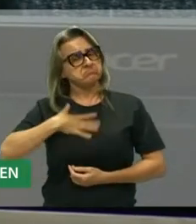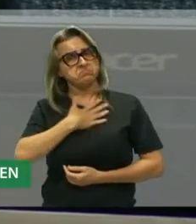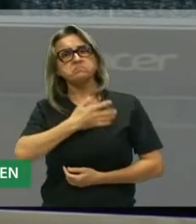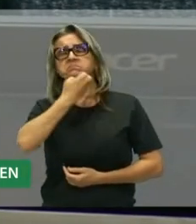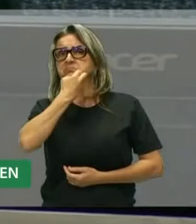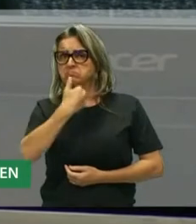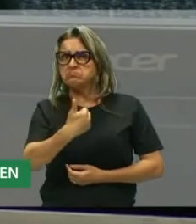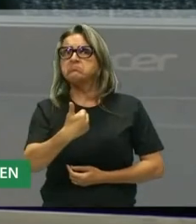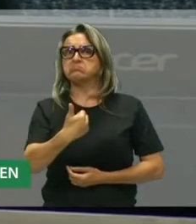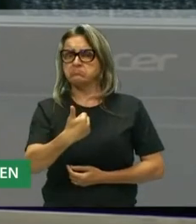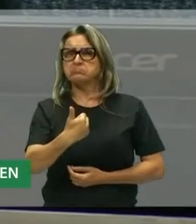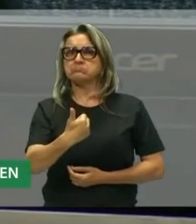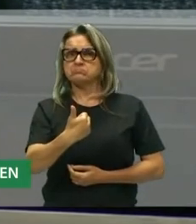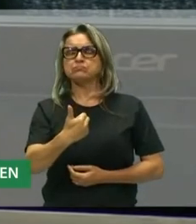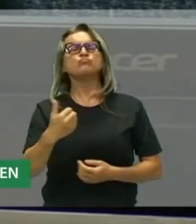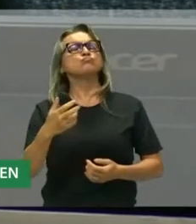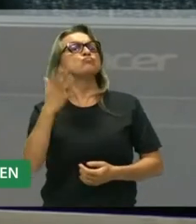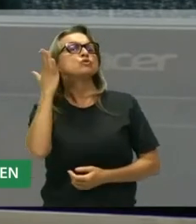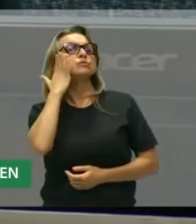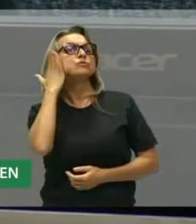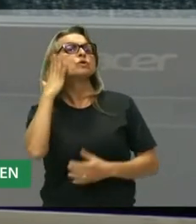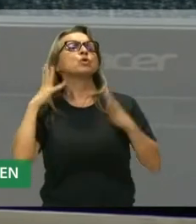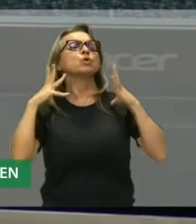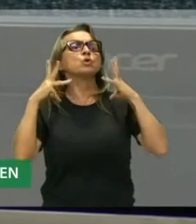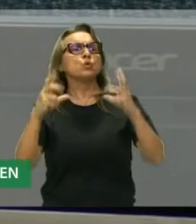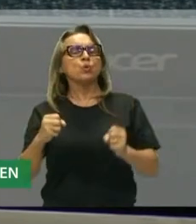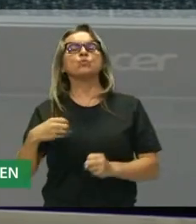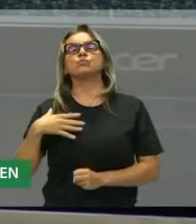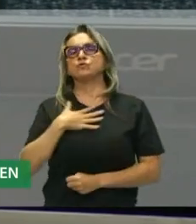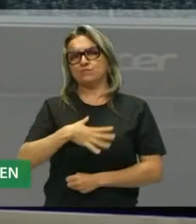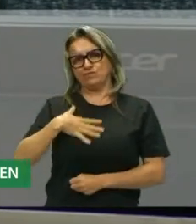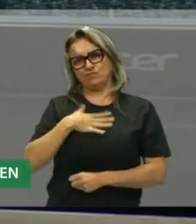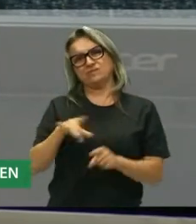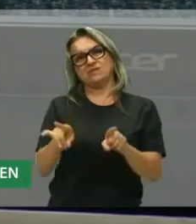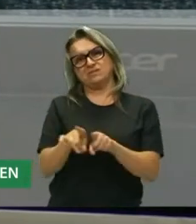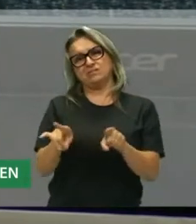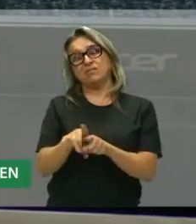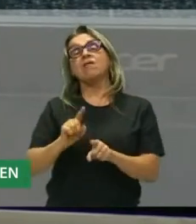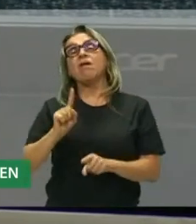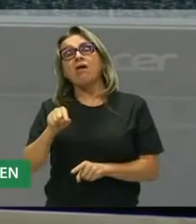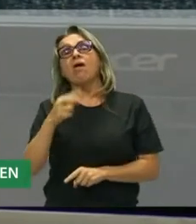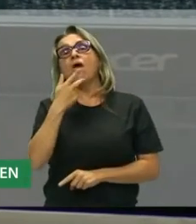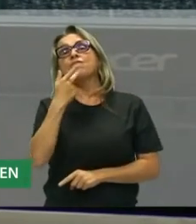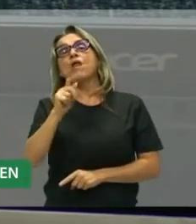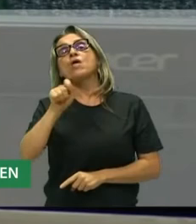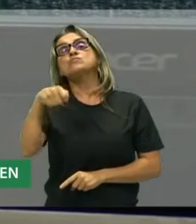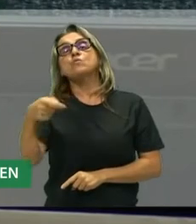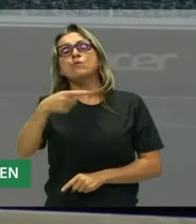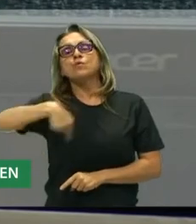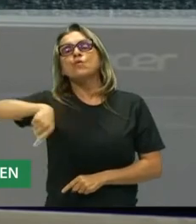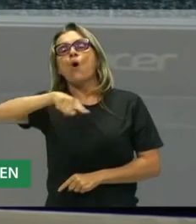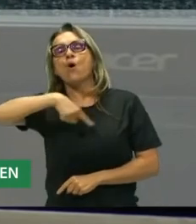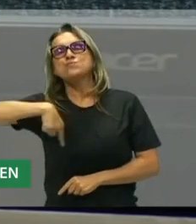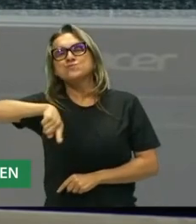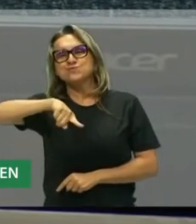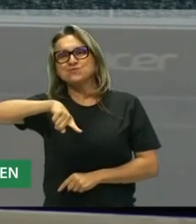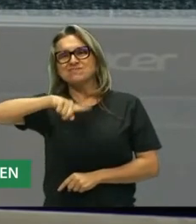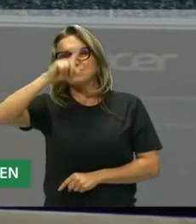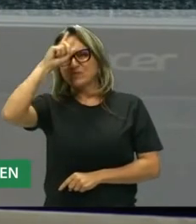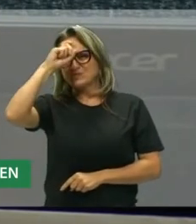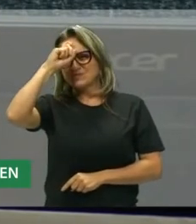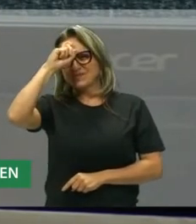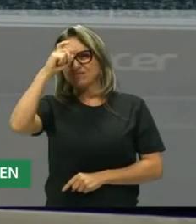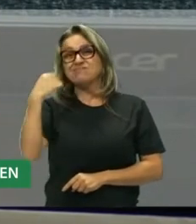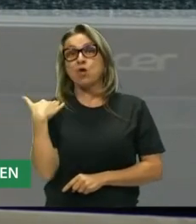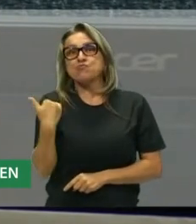com certeza vai agradar a todos, que é falar sobre o nosso hospital. E eu chamo de nosso hospital porque